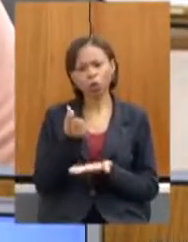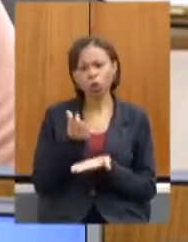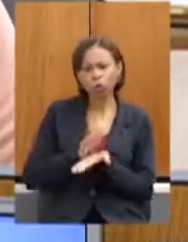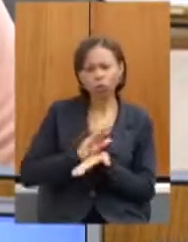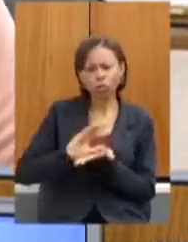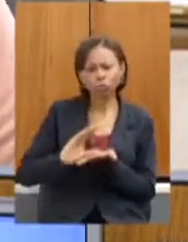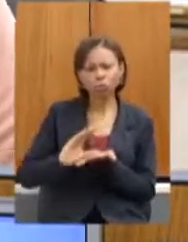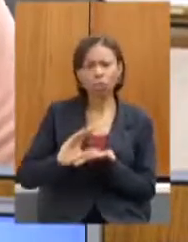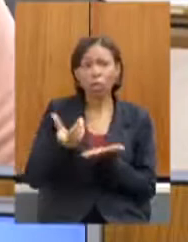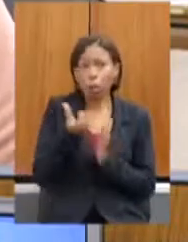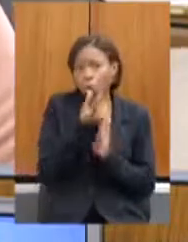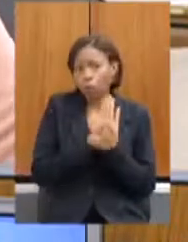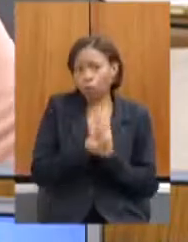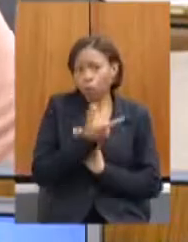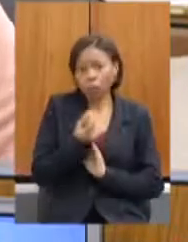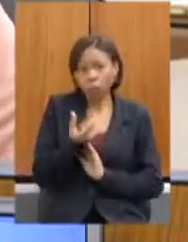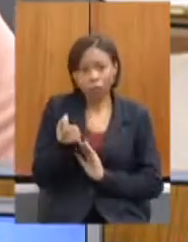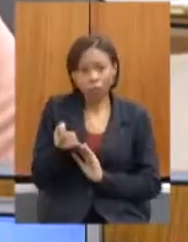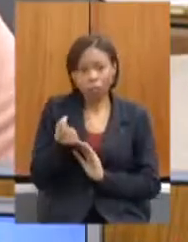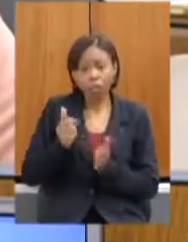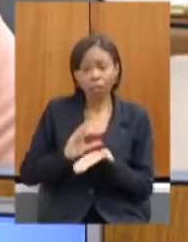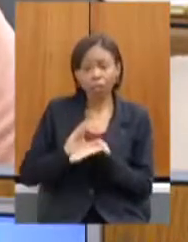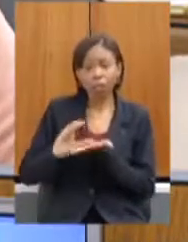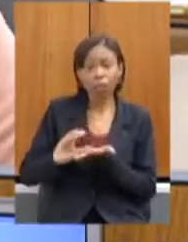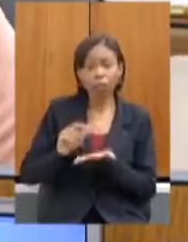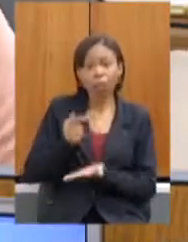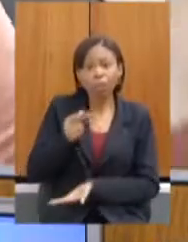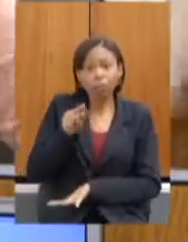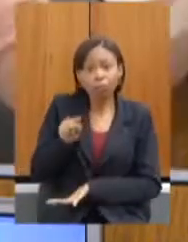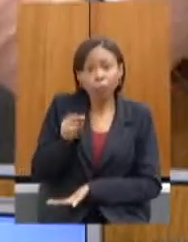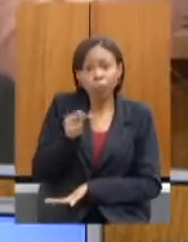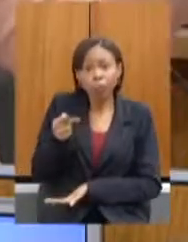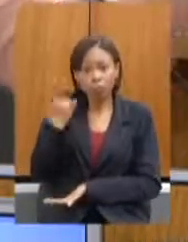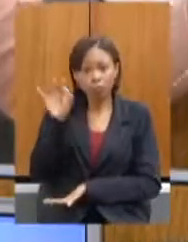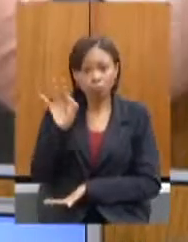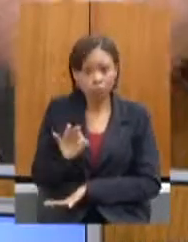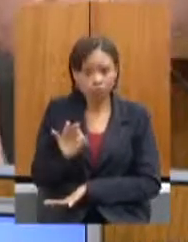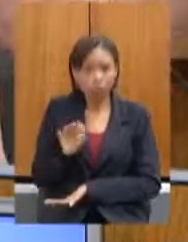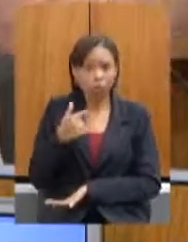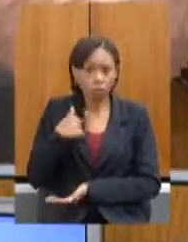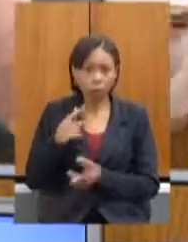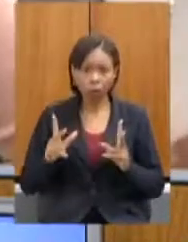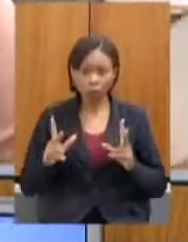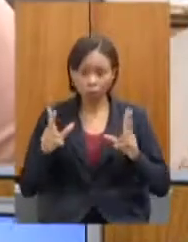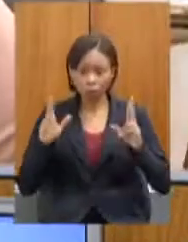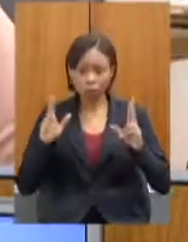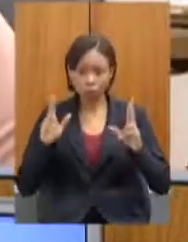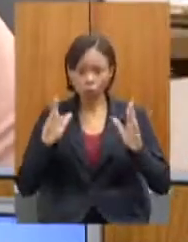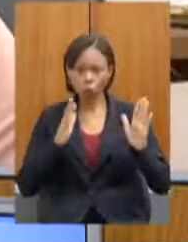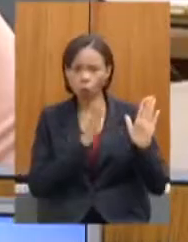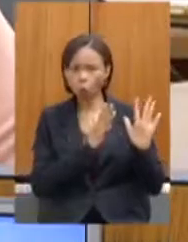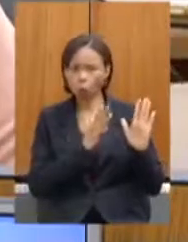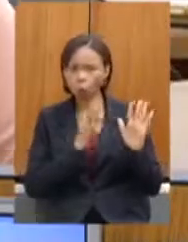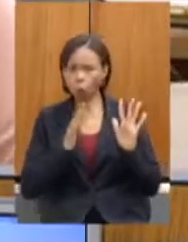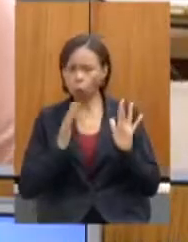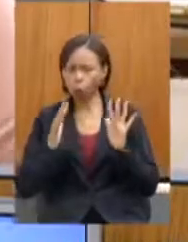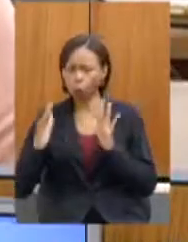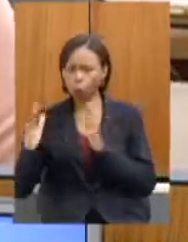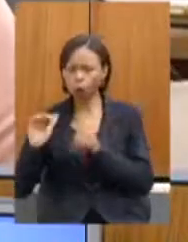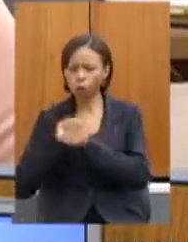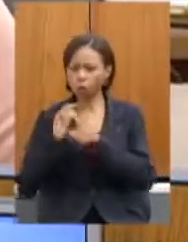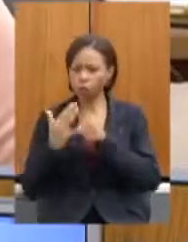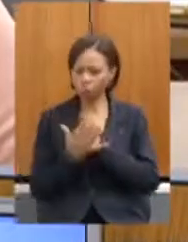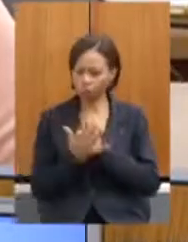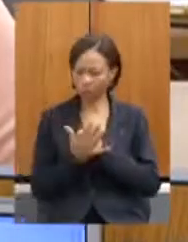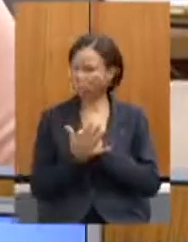2,20 previsto investiu 7.67 por cento eu peguei o recorte de todo o período da pandemia então